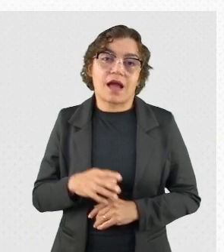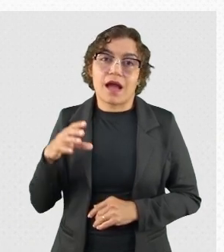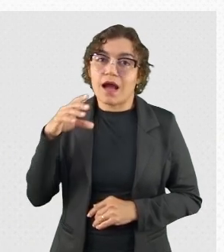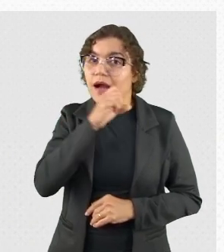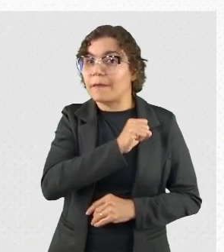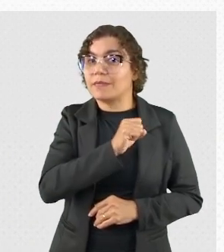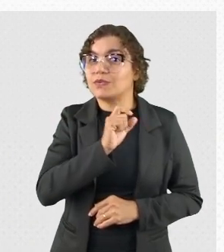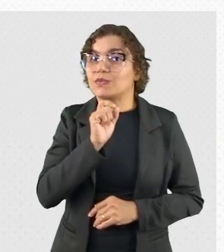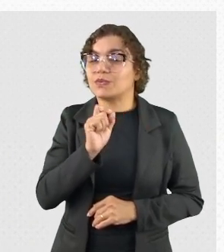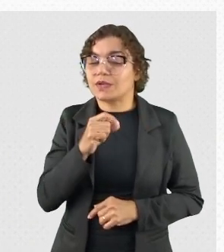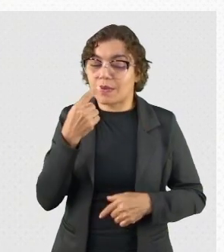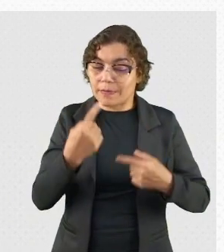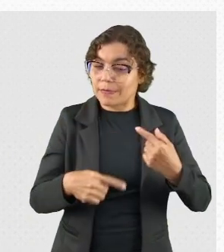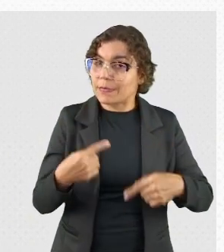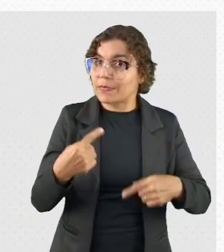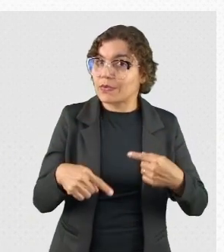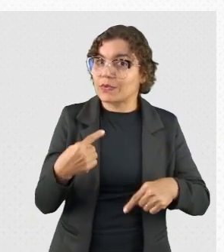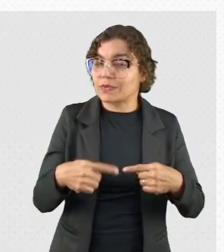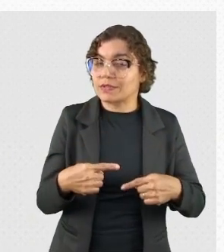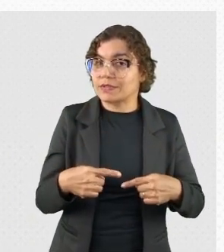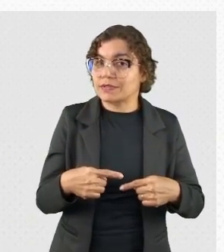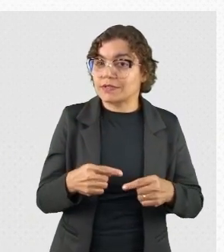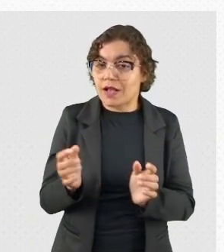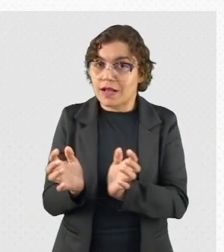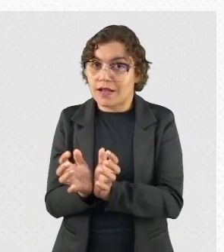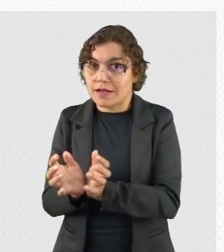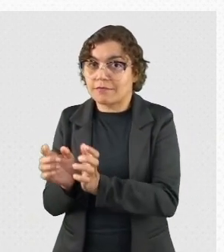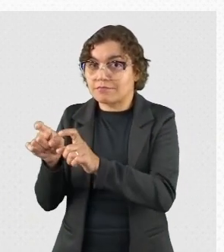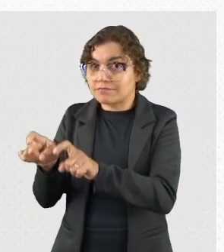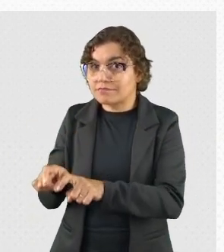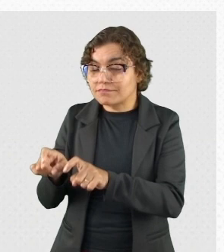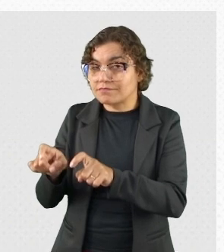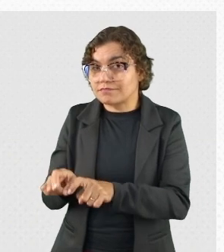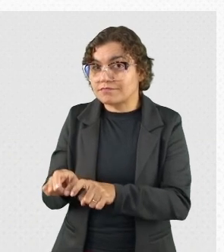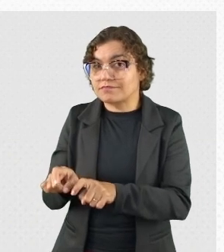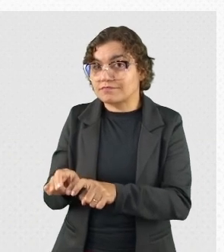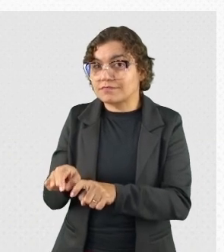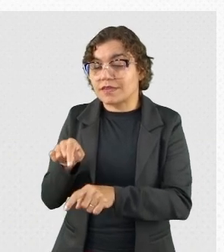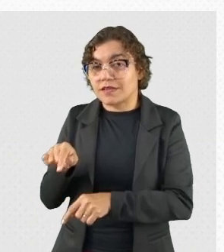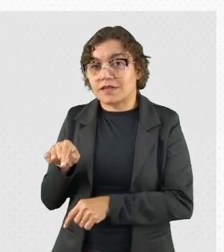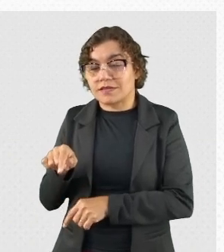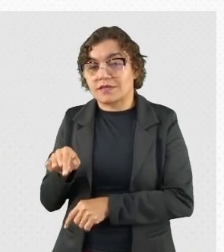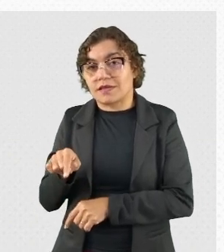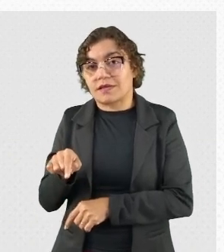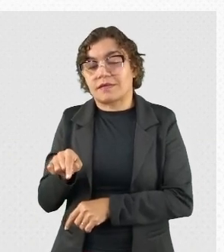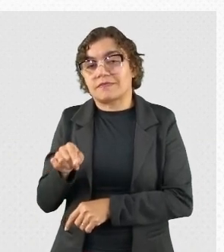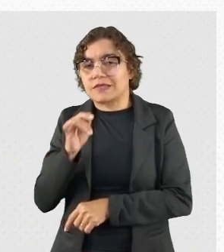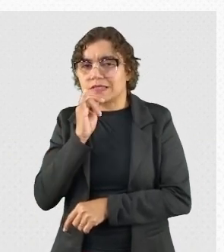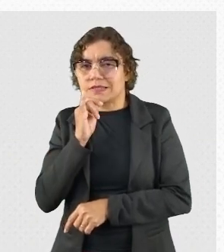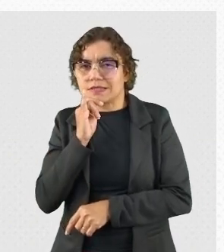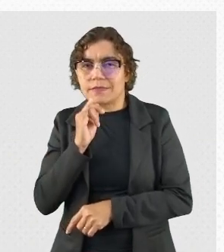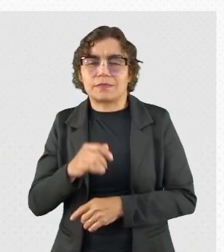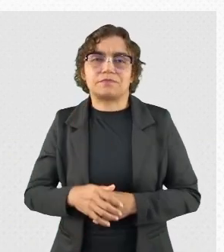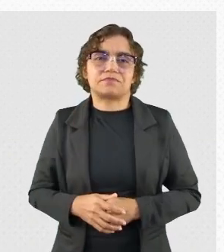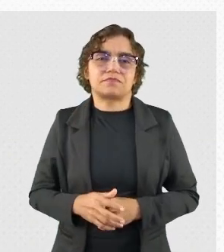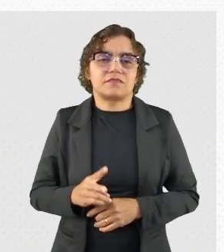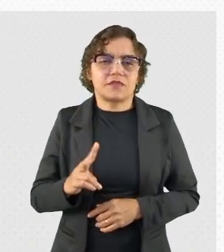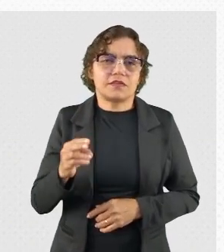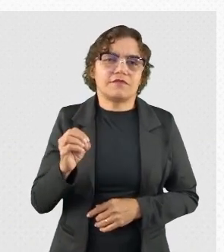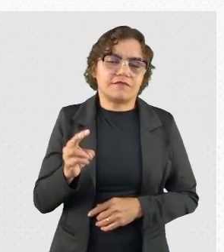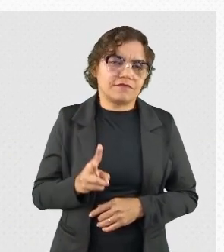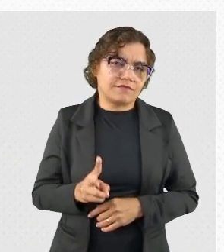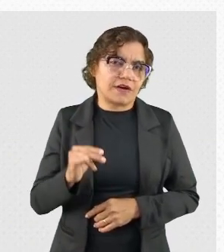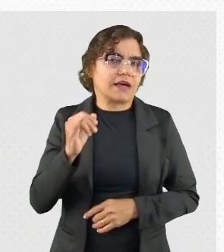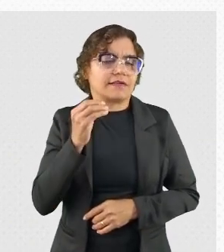imediatamente, dessa política, dessa oligarquia cafeira, uma intervenção cirúrgica, uma intervenção que